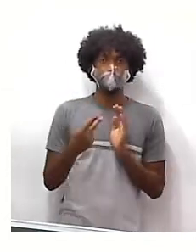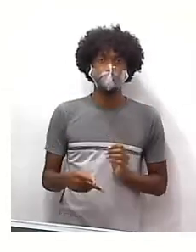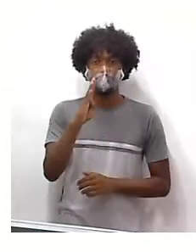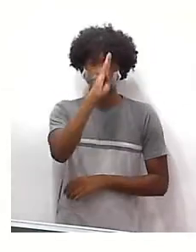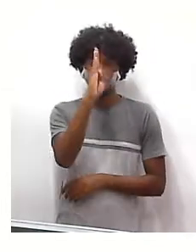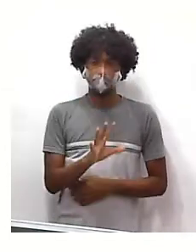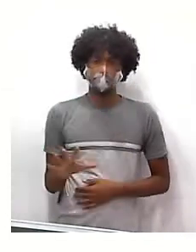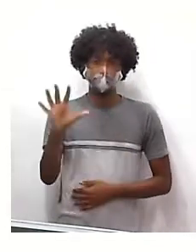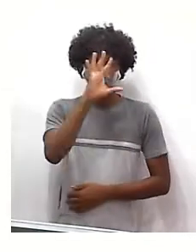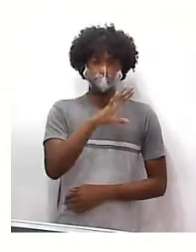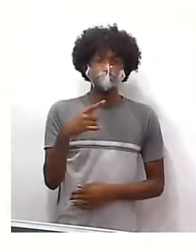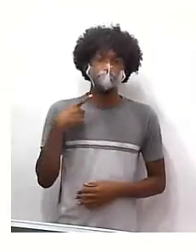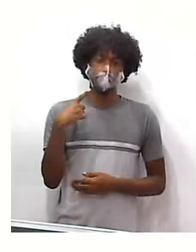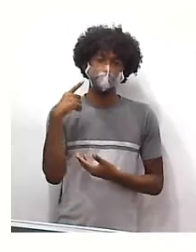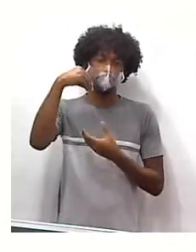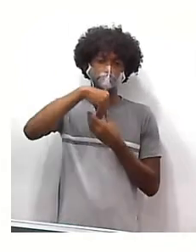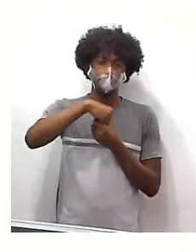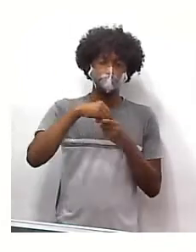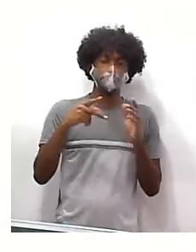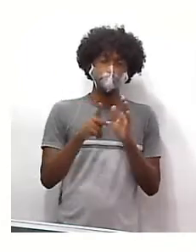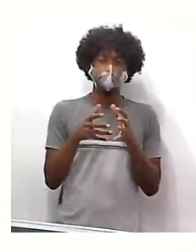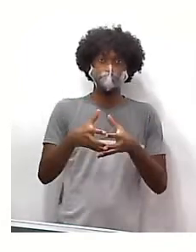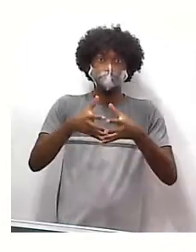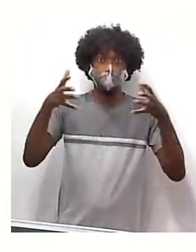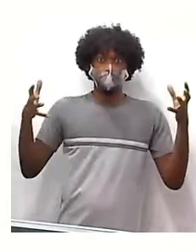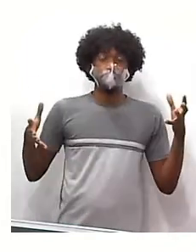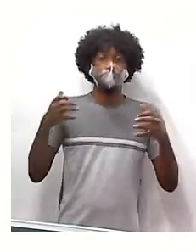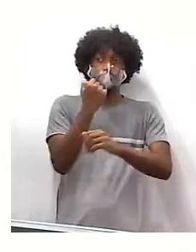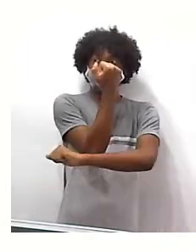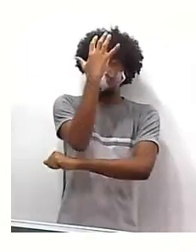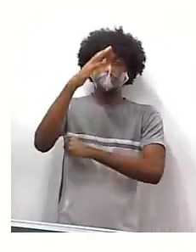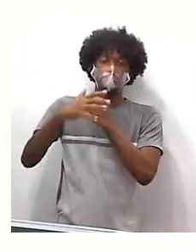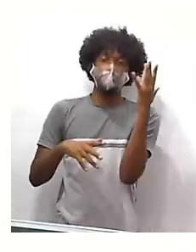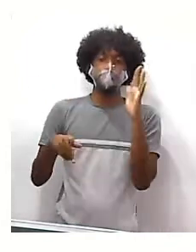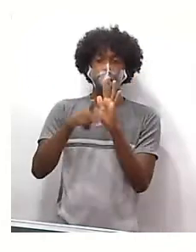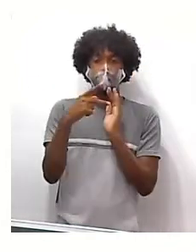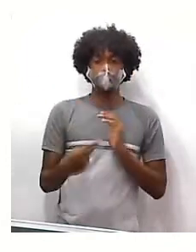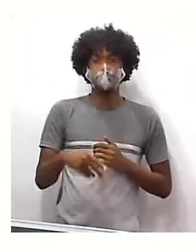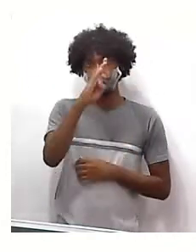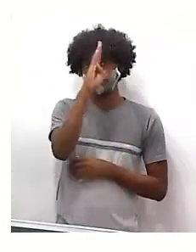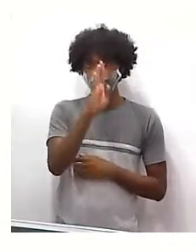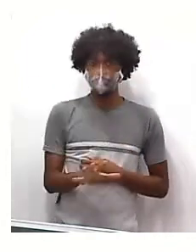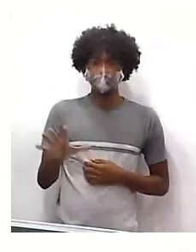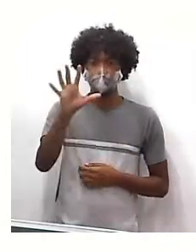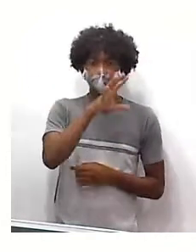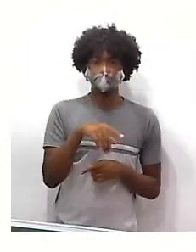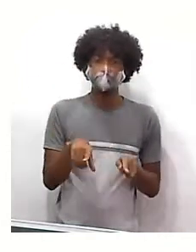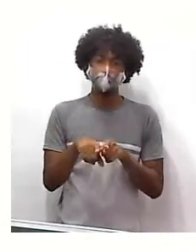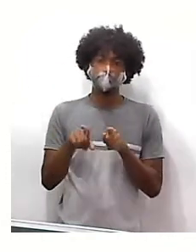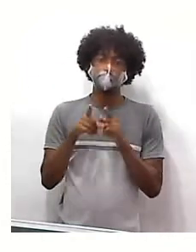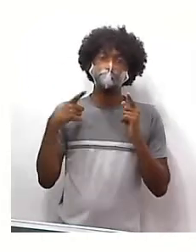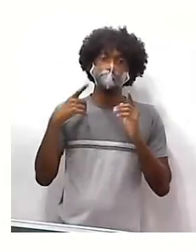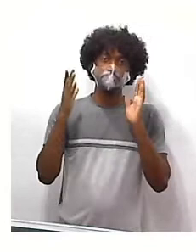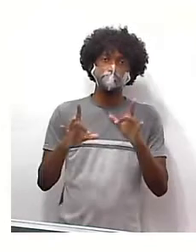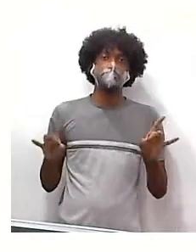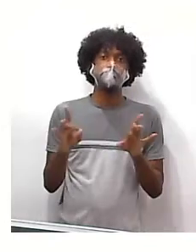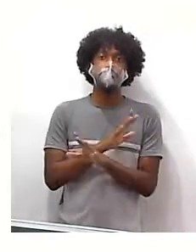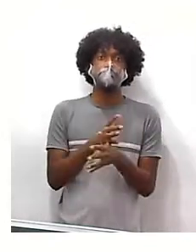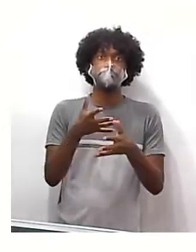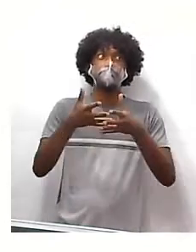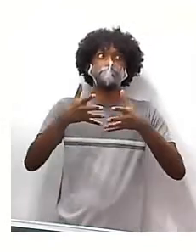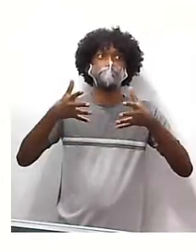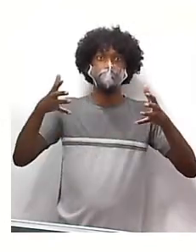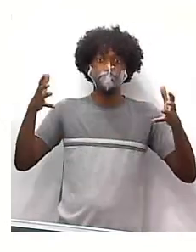ele é considerado como o maior bioma brasileiro. Além da sua grande área